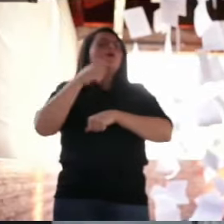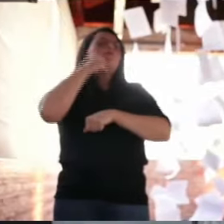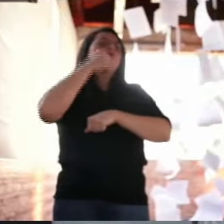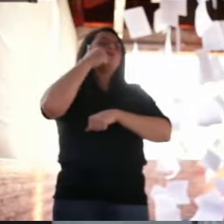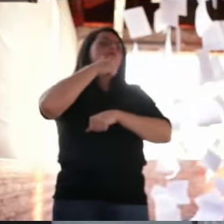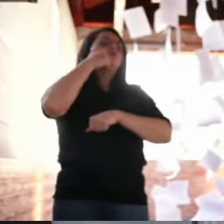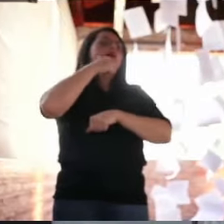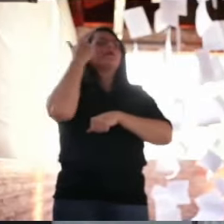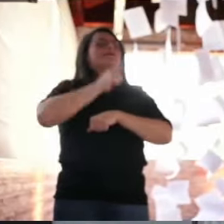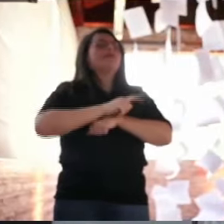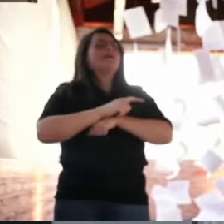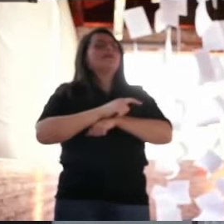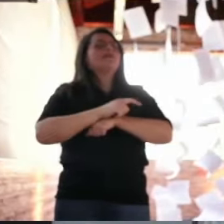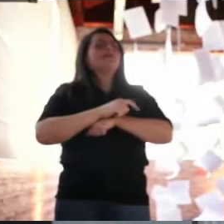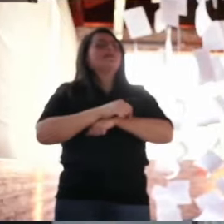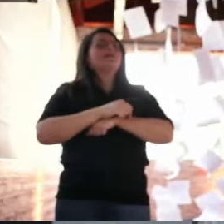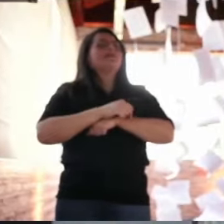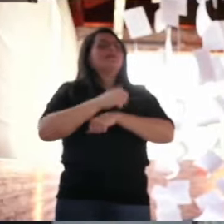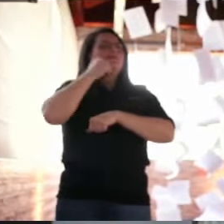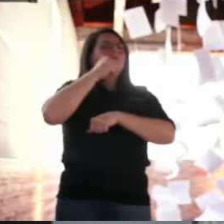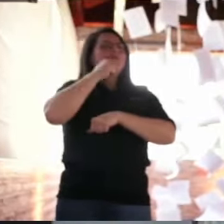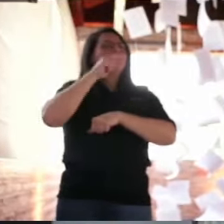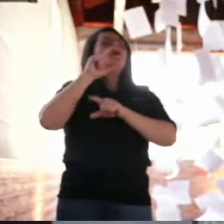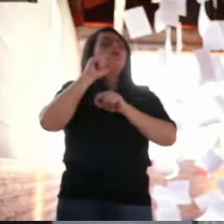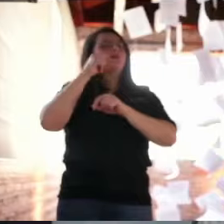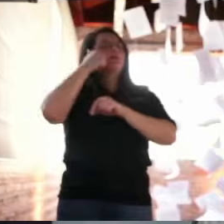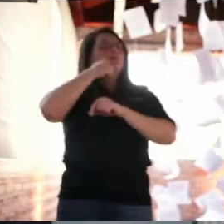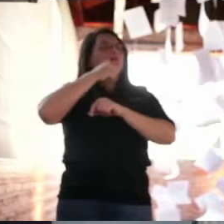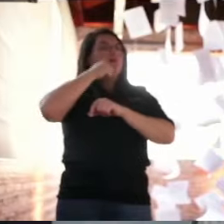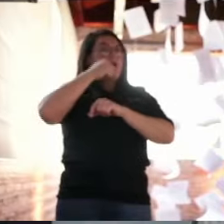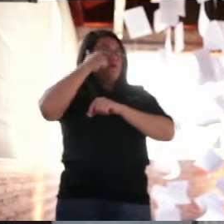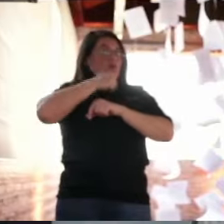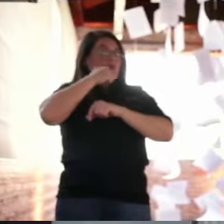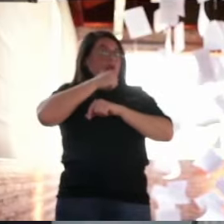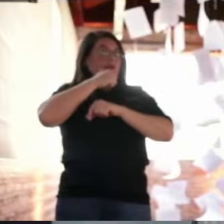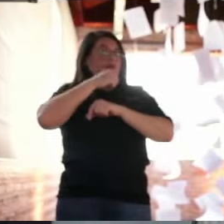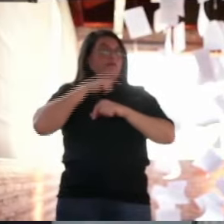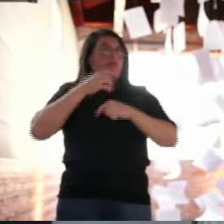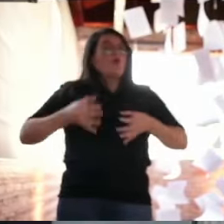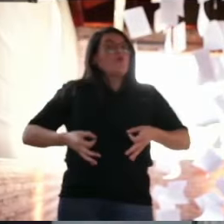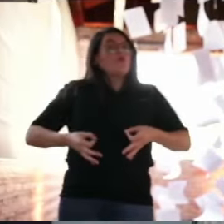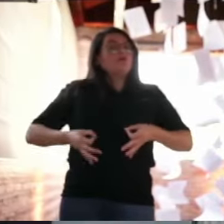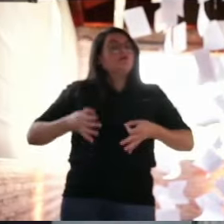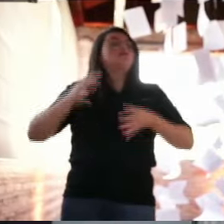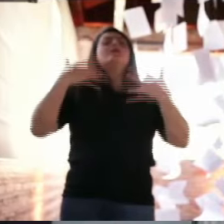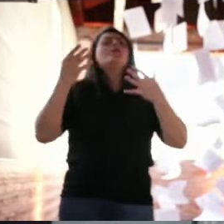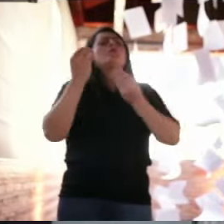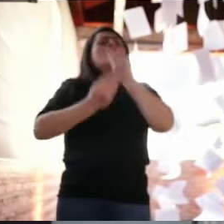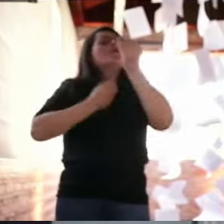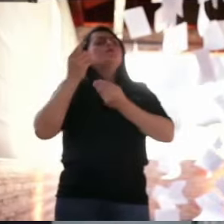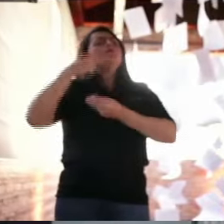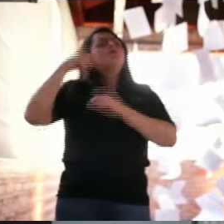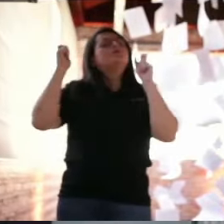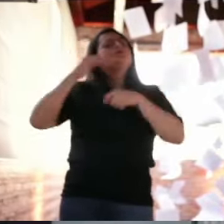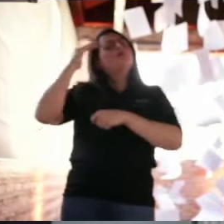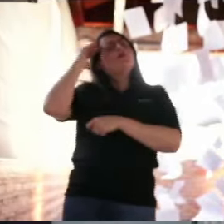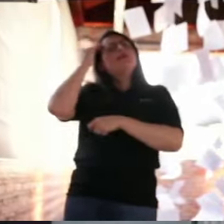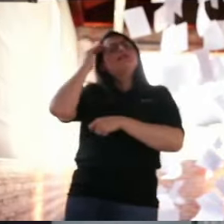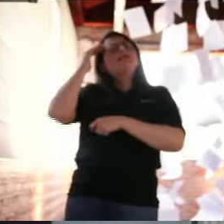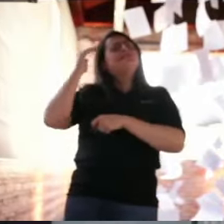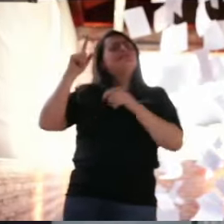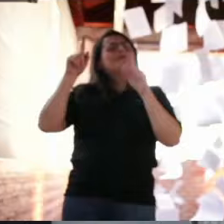aí entendidas mulheres com o útero mulheres genitoras como é que a gente perdeu o fio da meada da